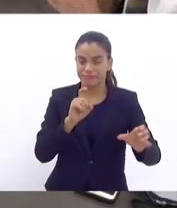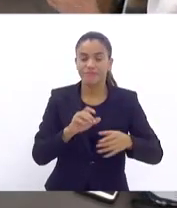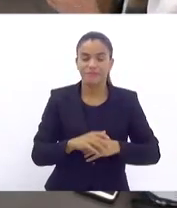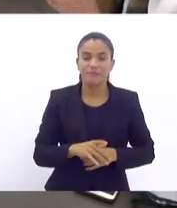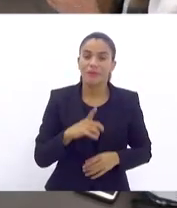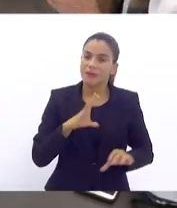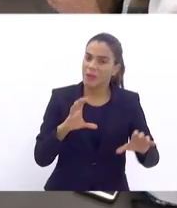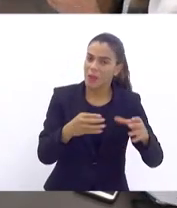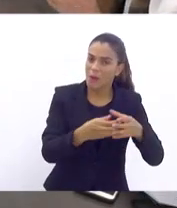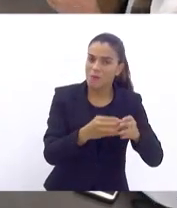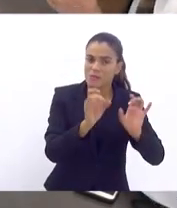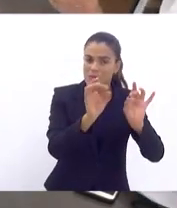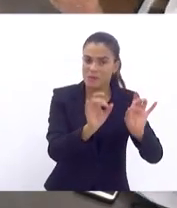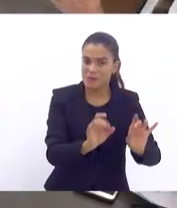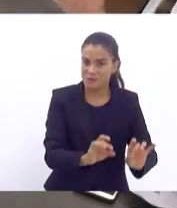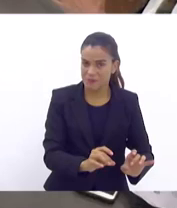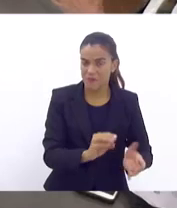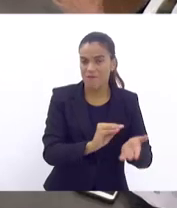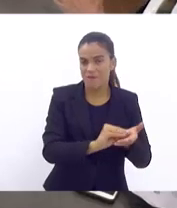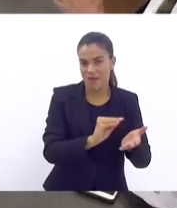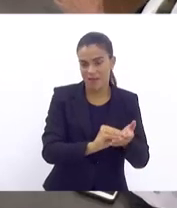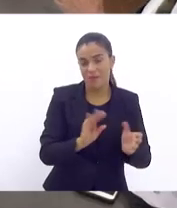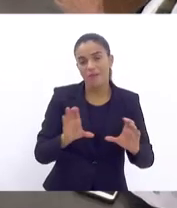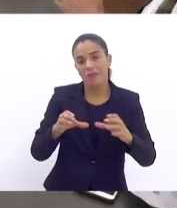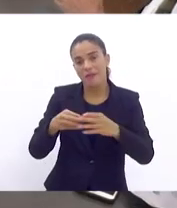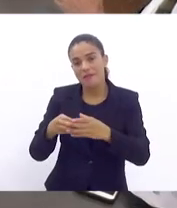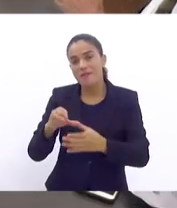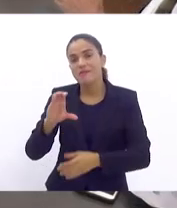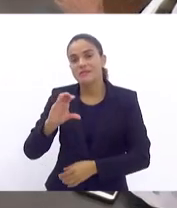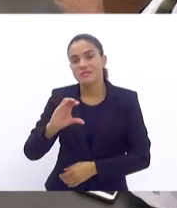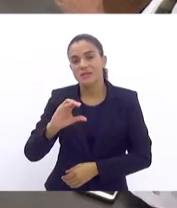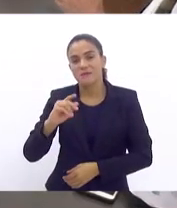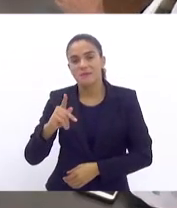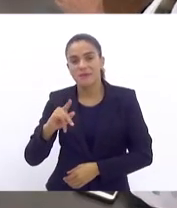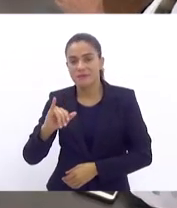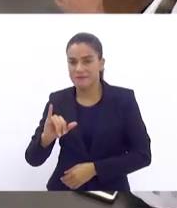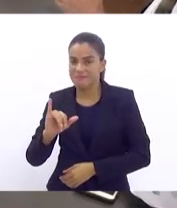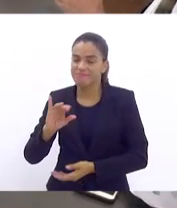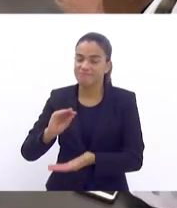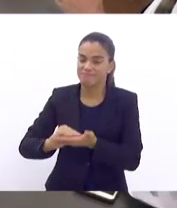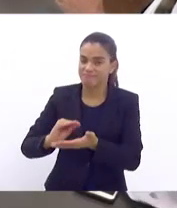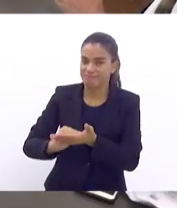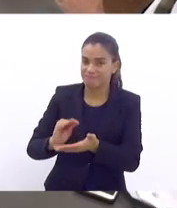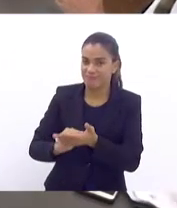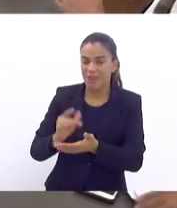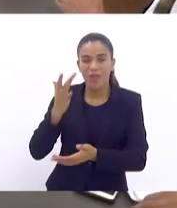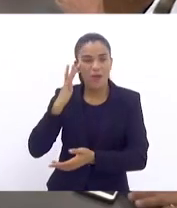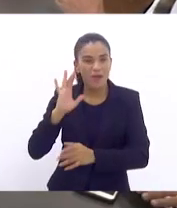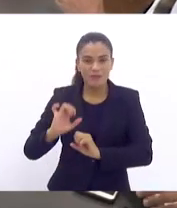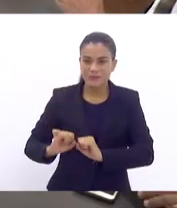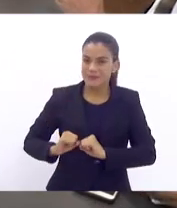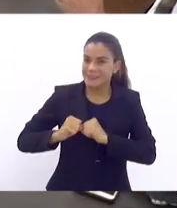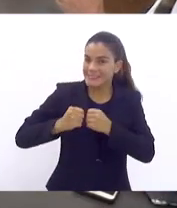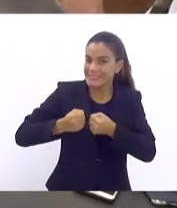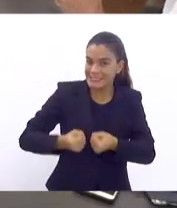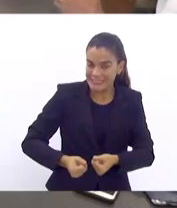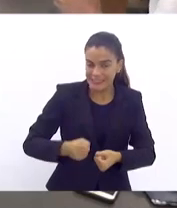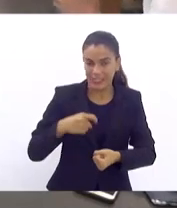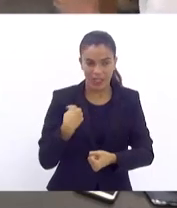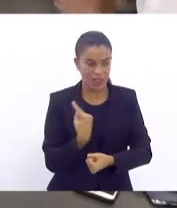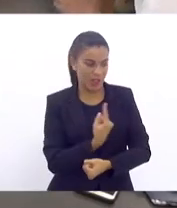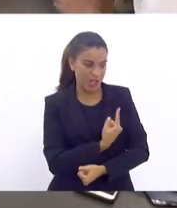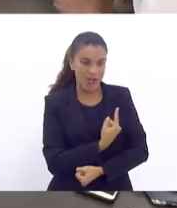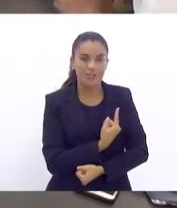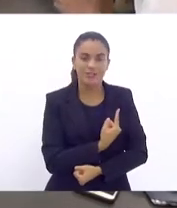há comissões especiais pendentes e também a CPI pendente Então acho que num esforço e esse esforço pode ser nosso